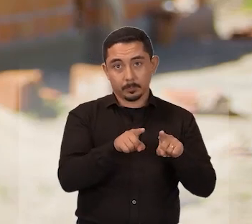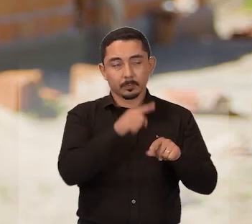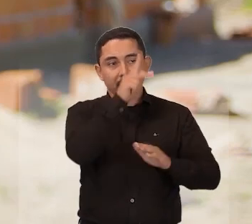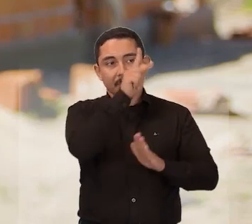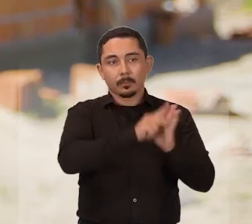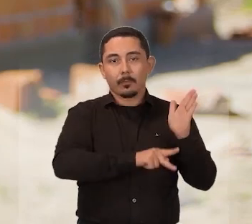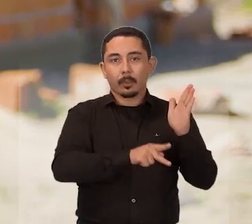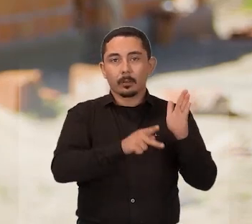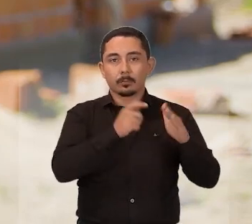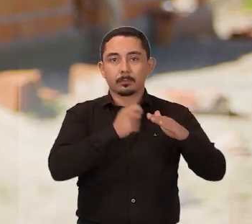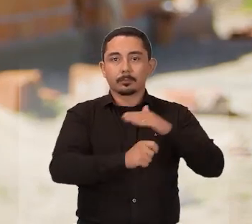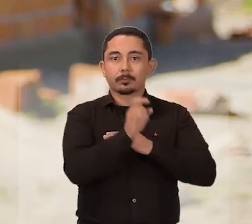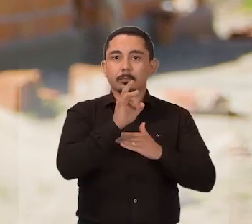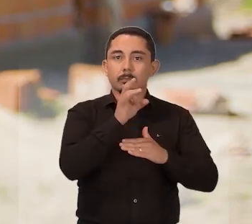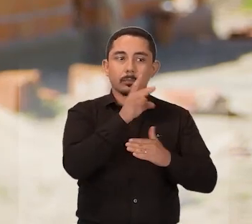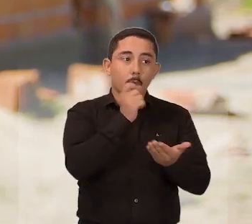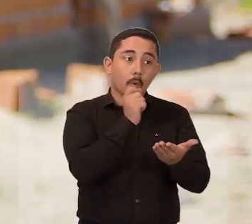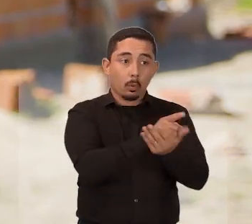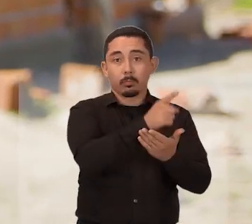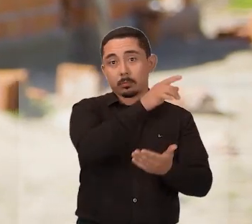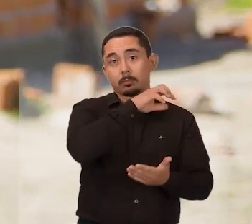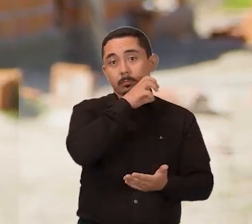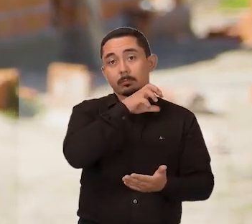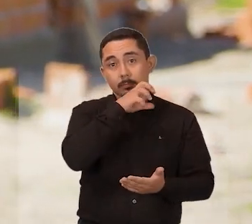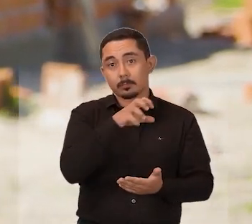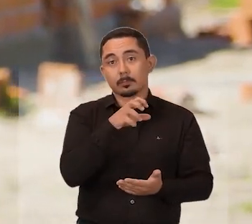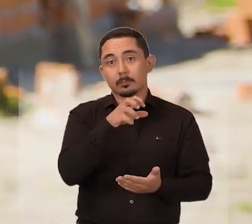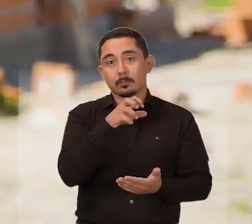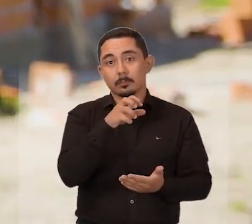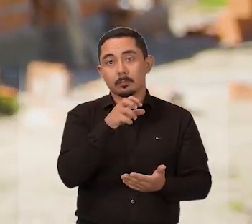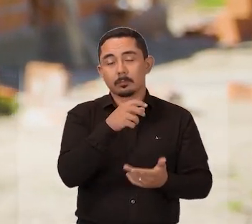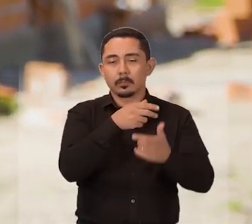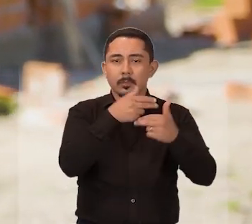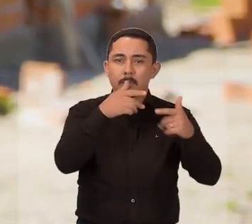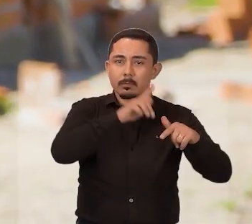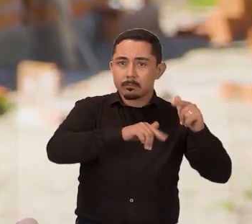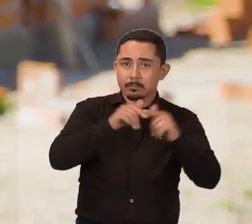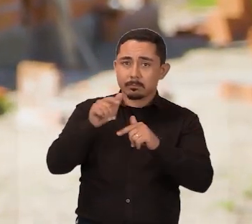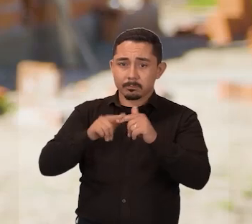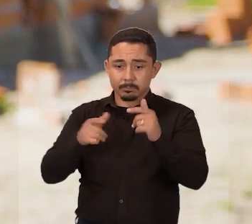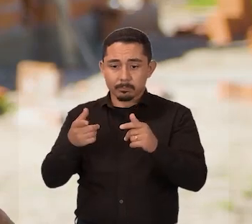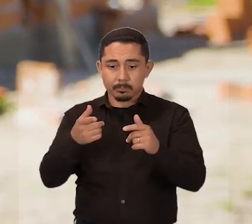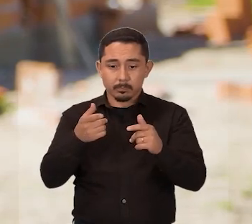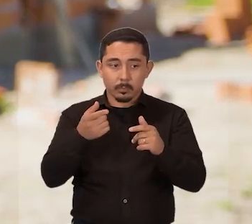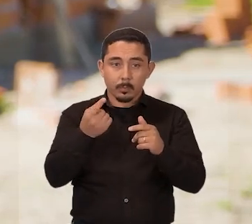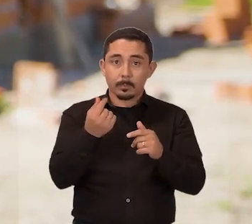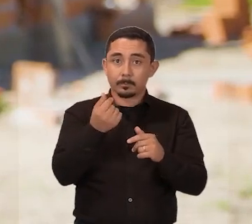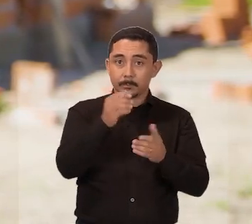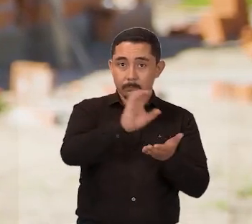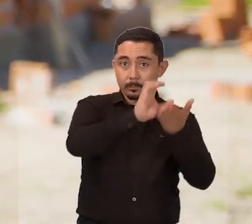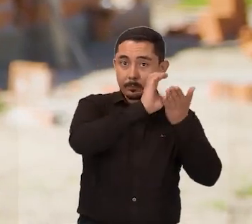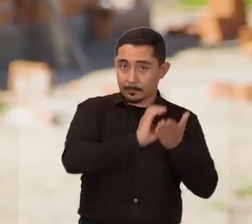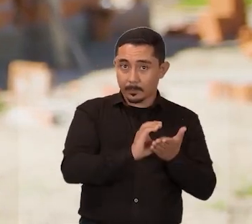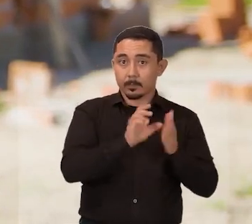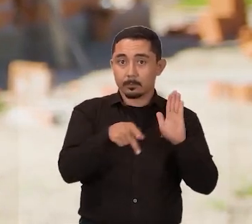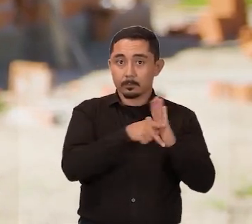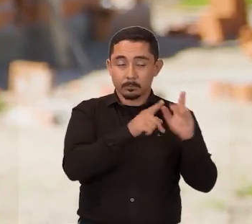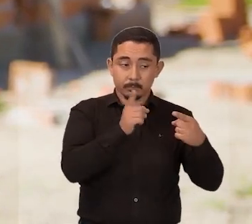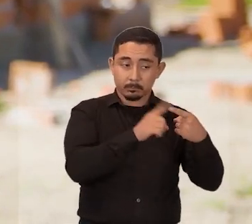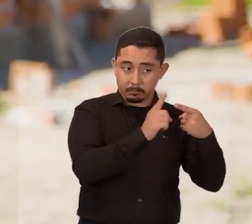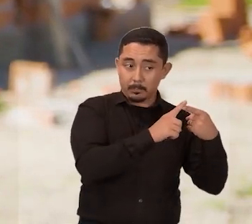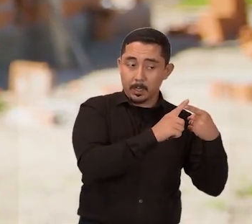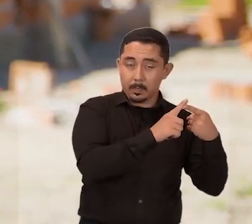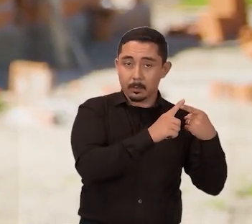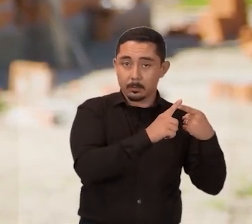no terceiro, o projeto vai financiar apenas a aquisição dos animais. Os recursos gerados